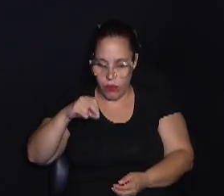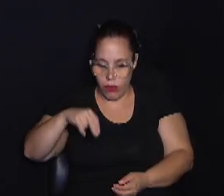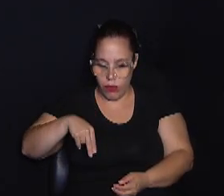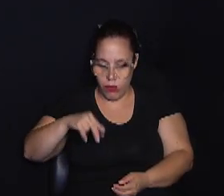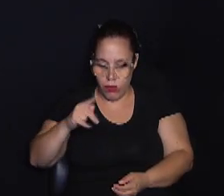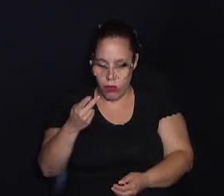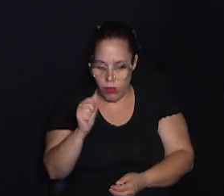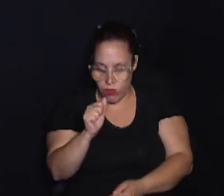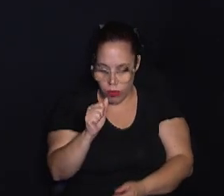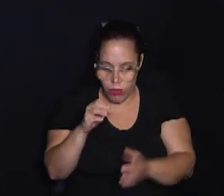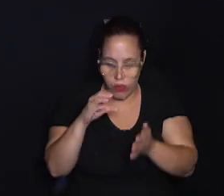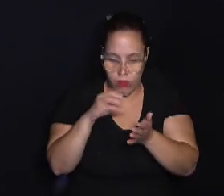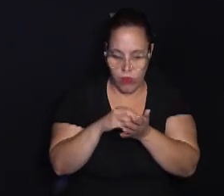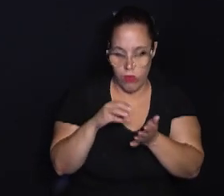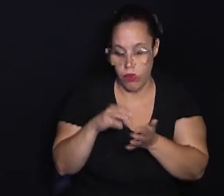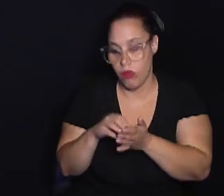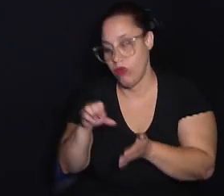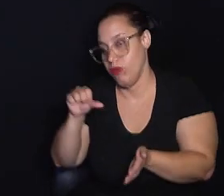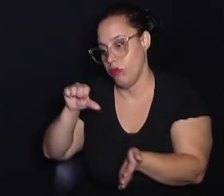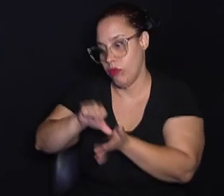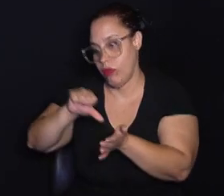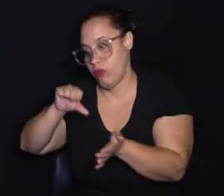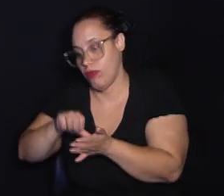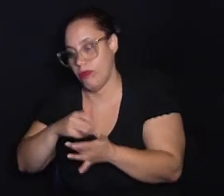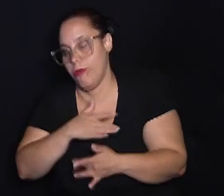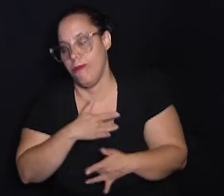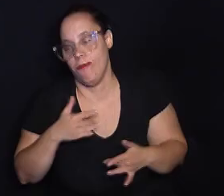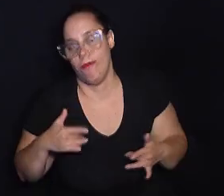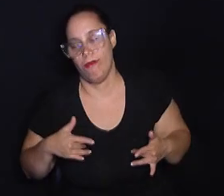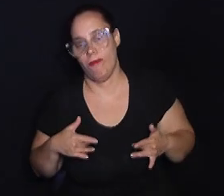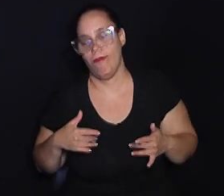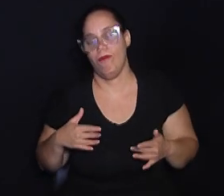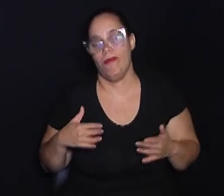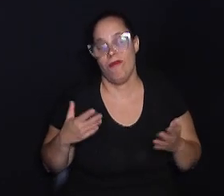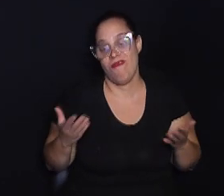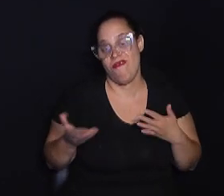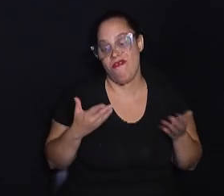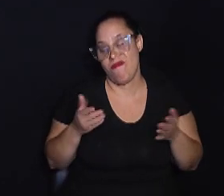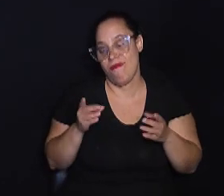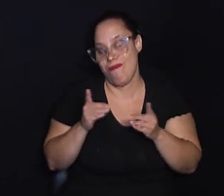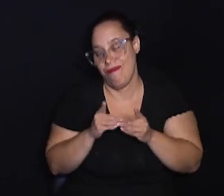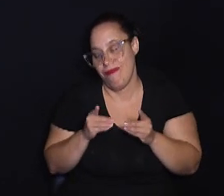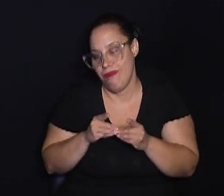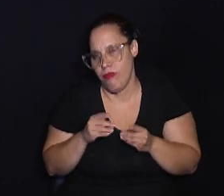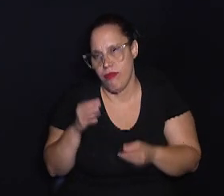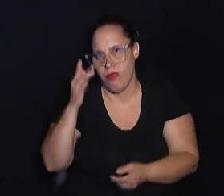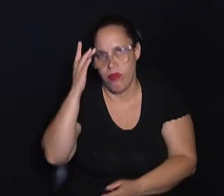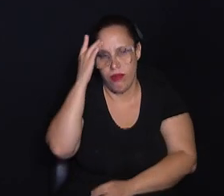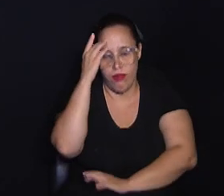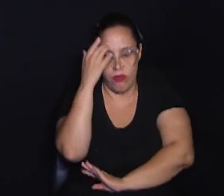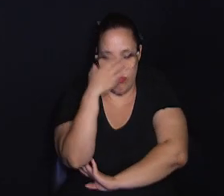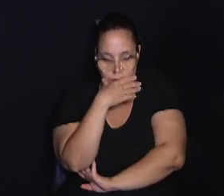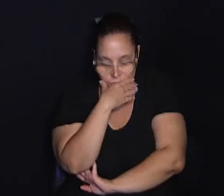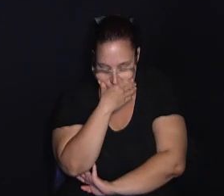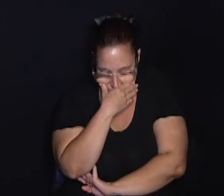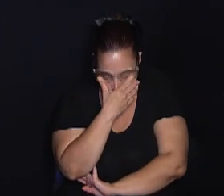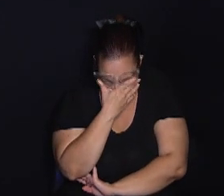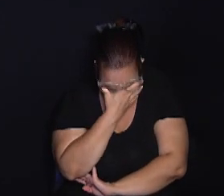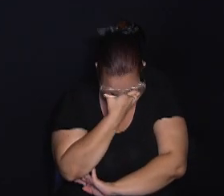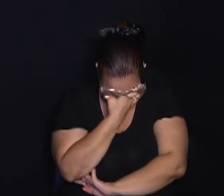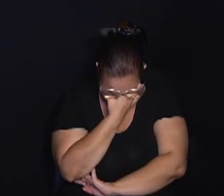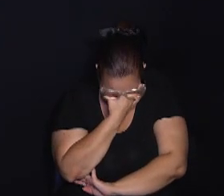olhar os centros de saúde da cidade de Campinas, a demanda que eles atendem, gente, é